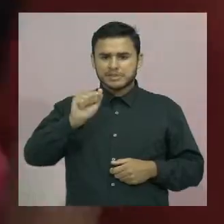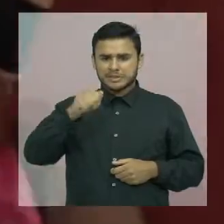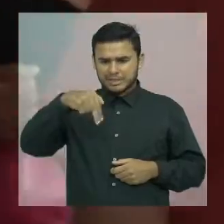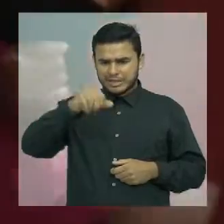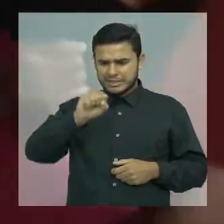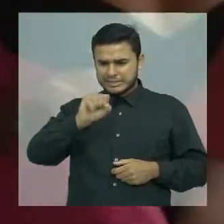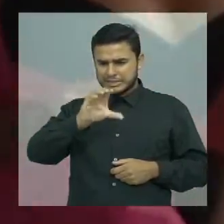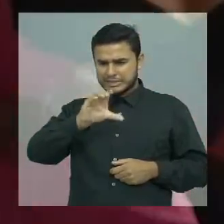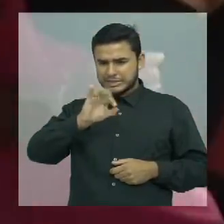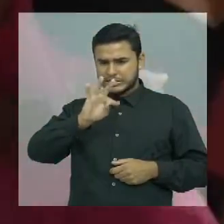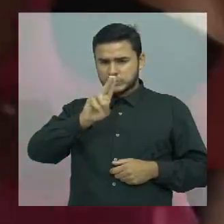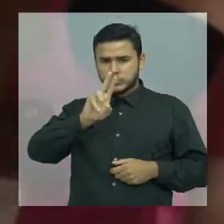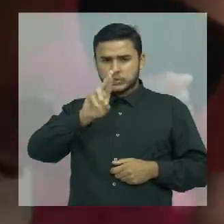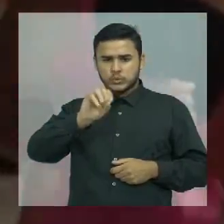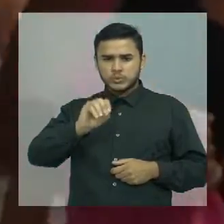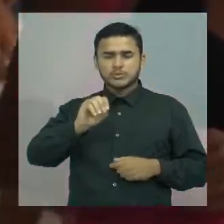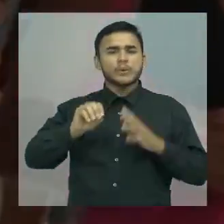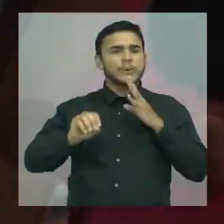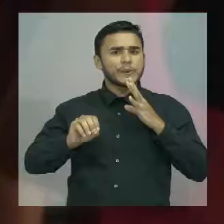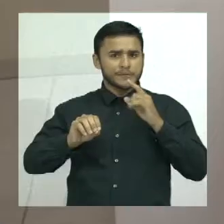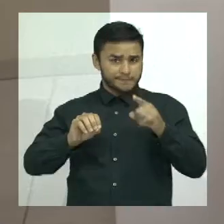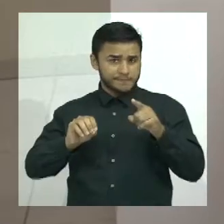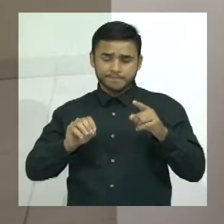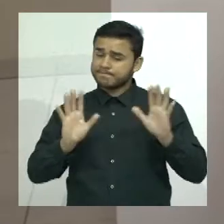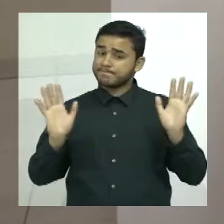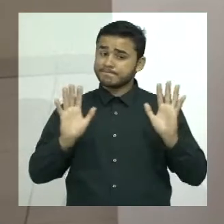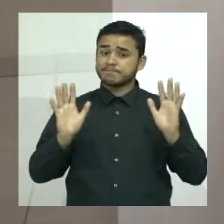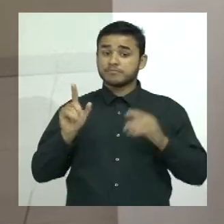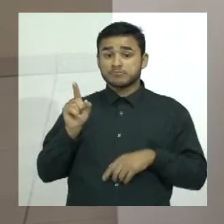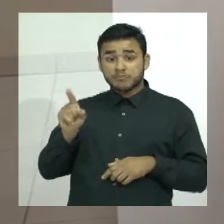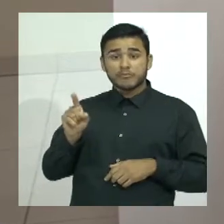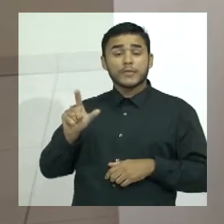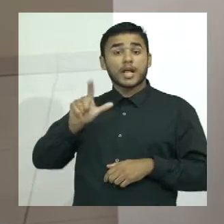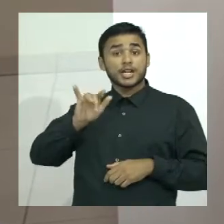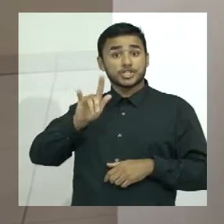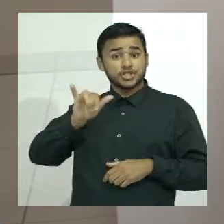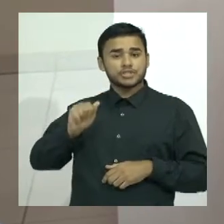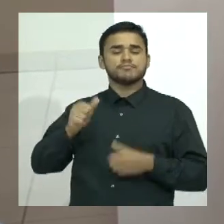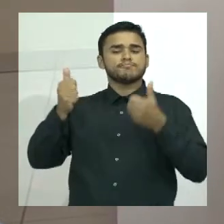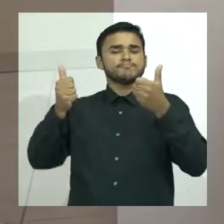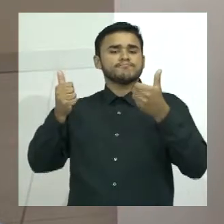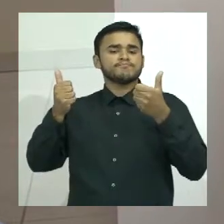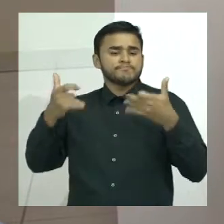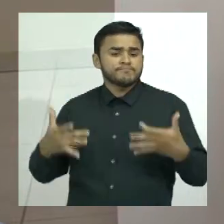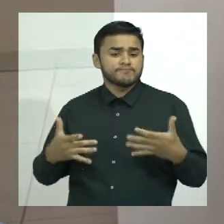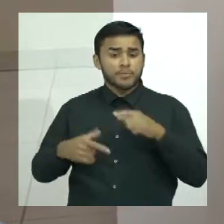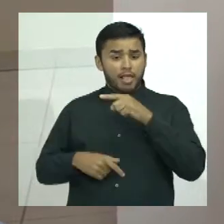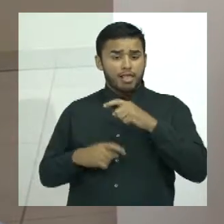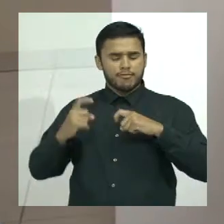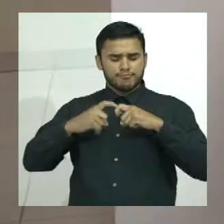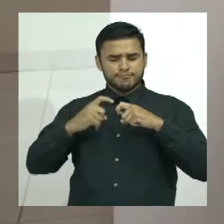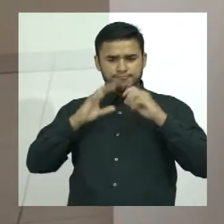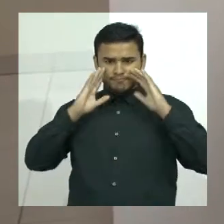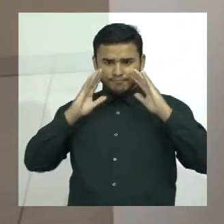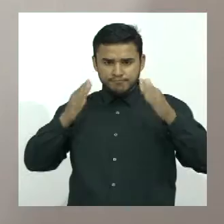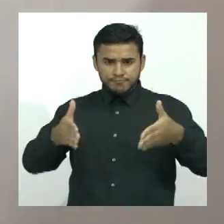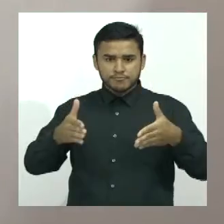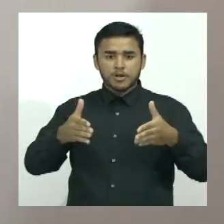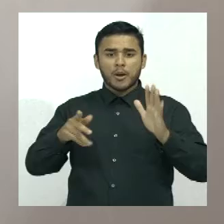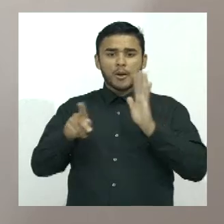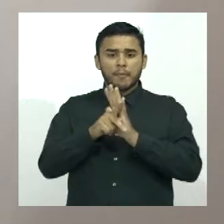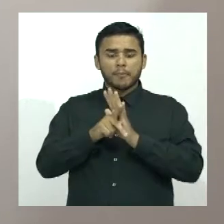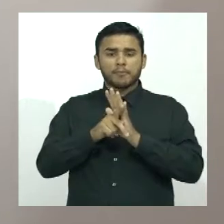nascituro? Se não, fique atento à explicação de Lígia Mello, médica especializada em